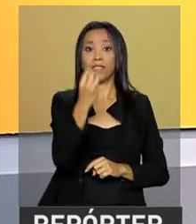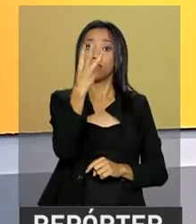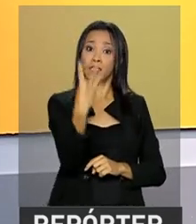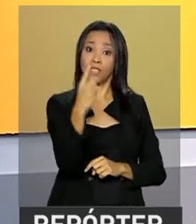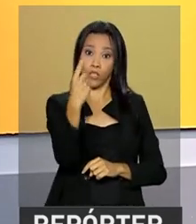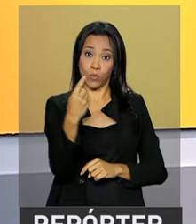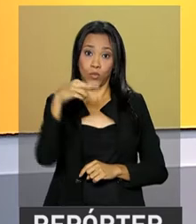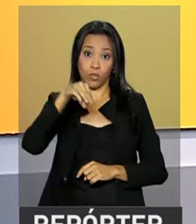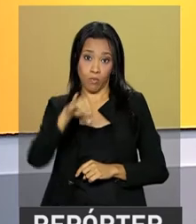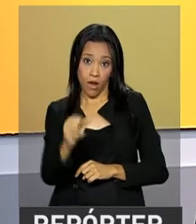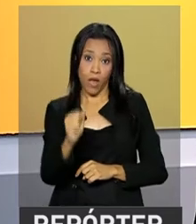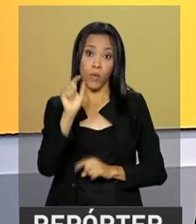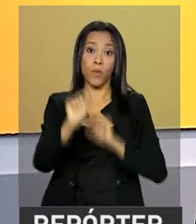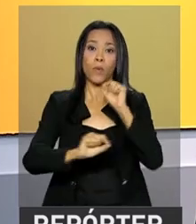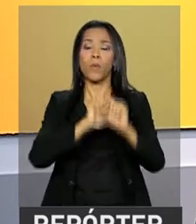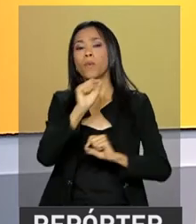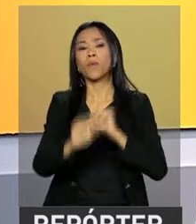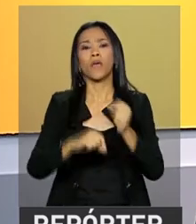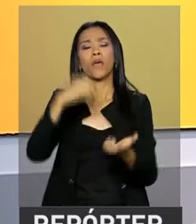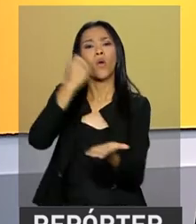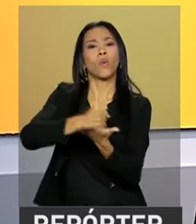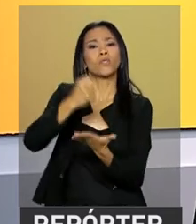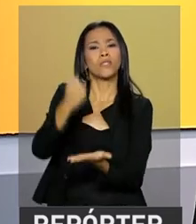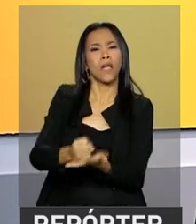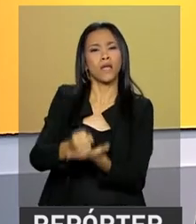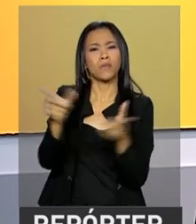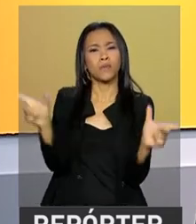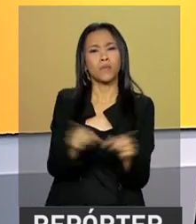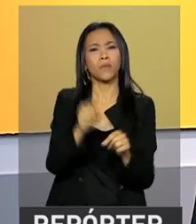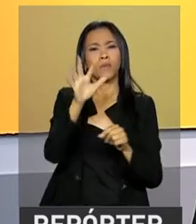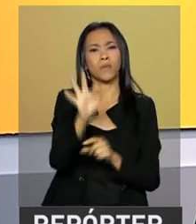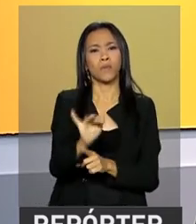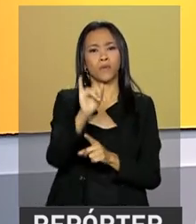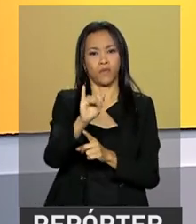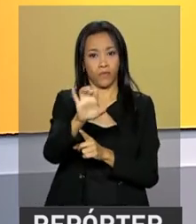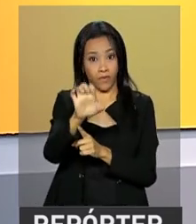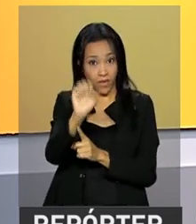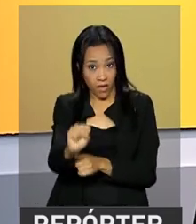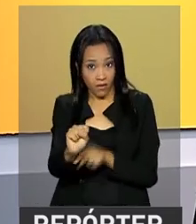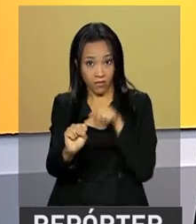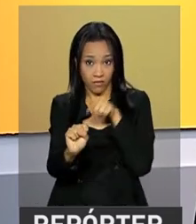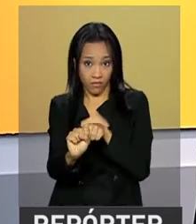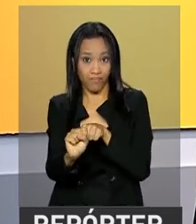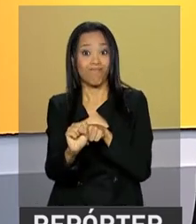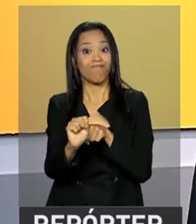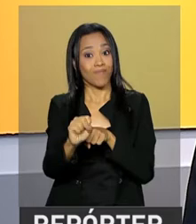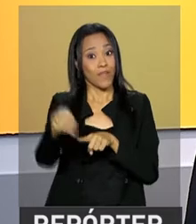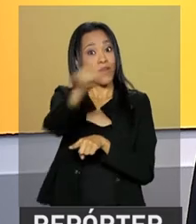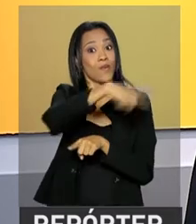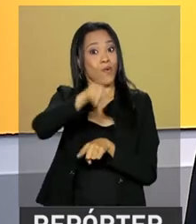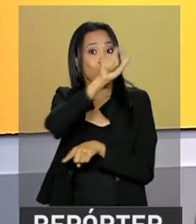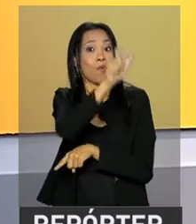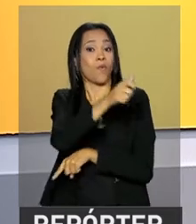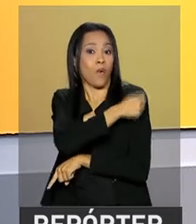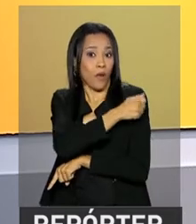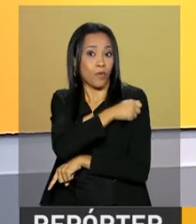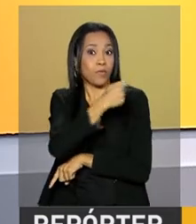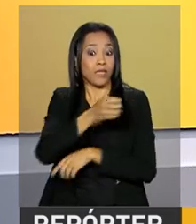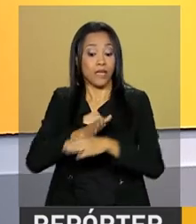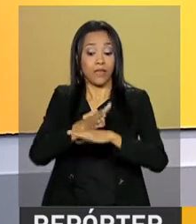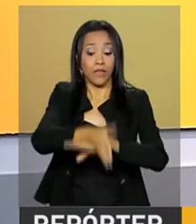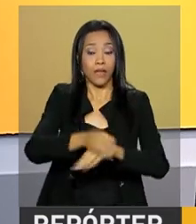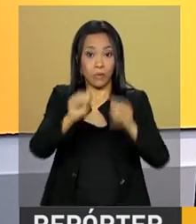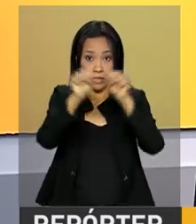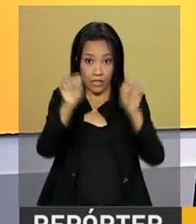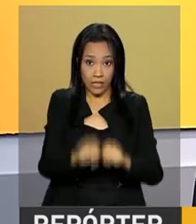para renovação semestral dos contratos do fies o fundo de financiamento estudantil o aluno precisa entrar no sistema do